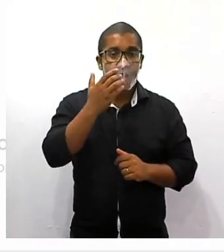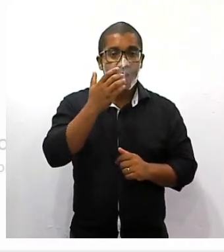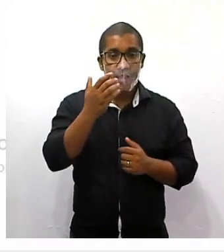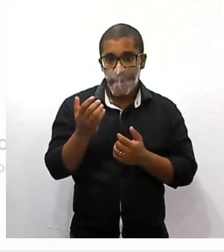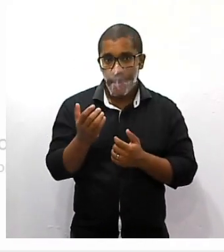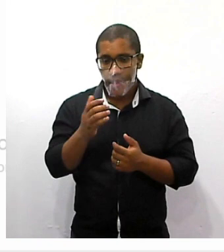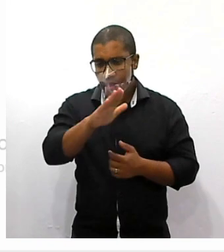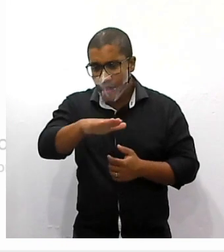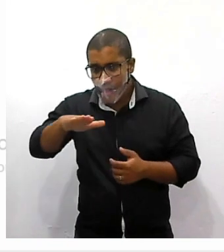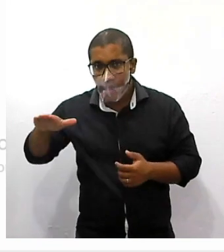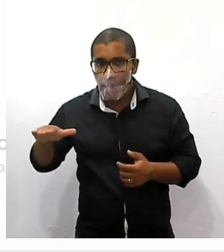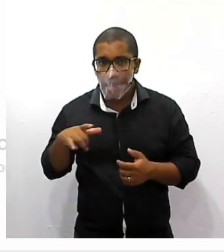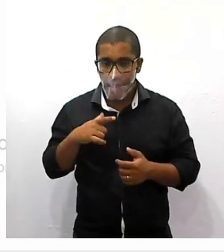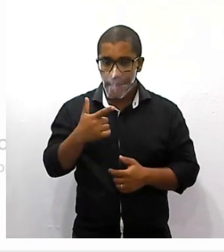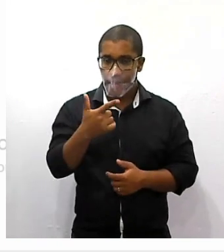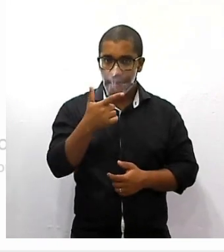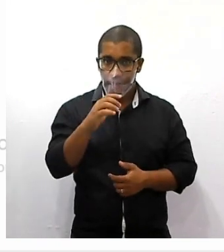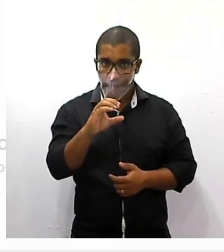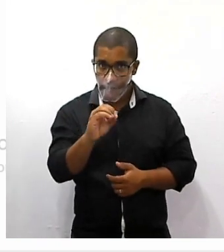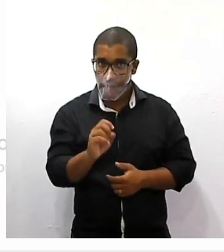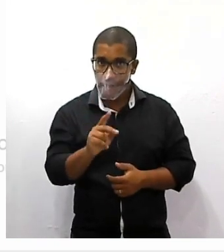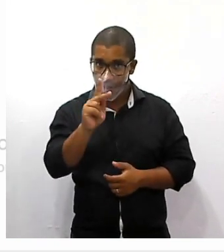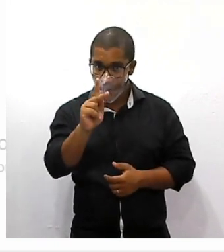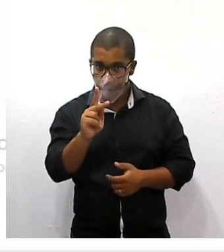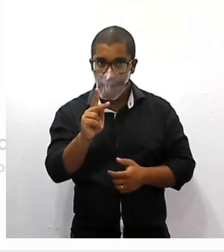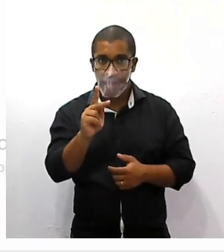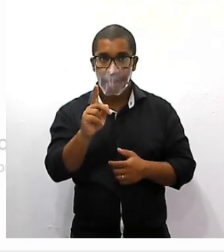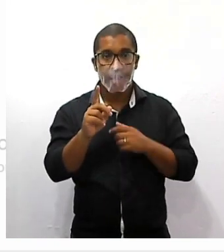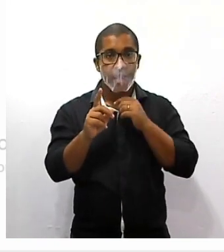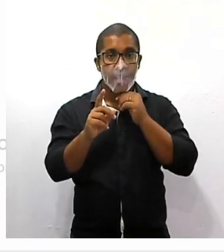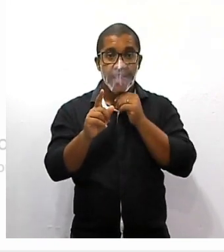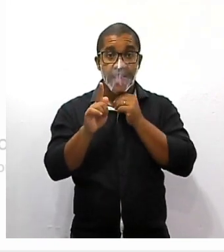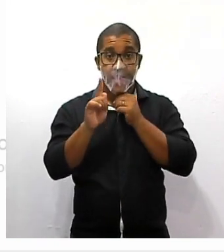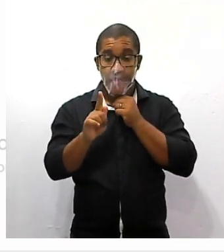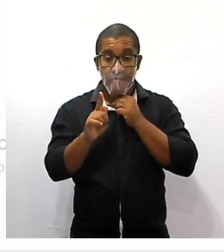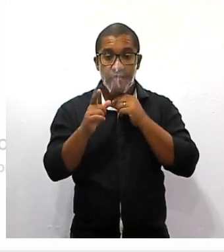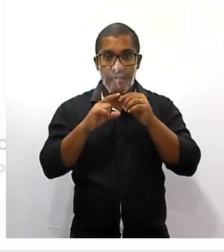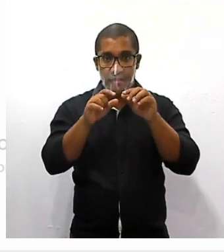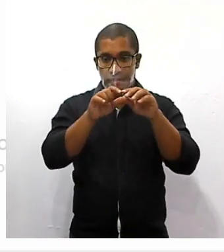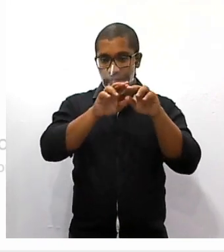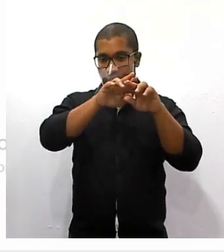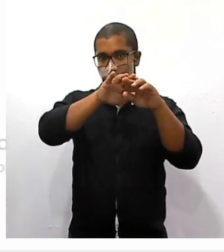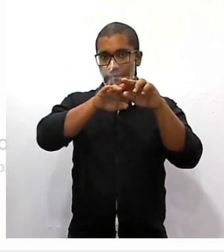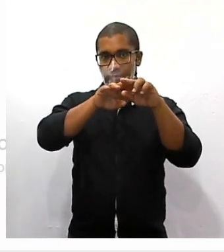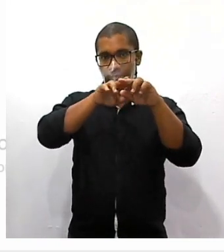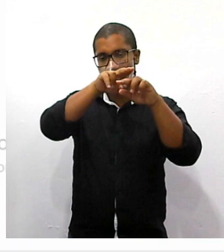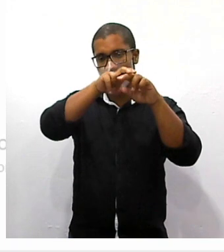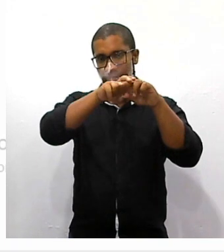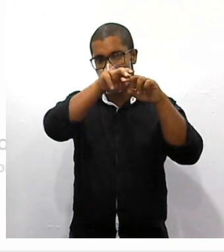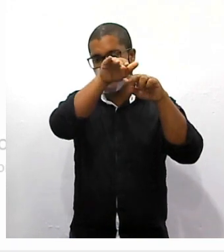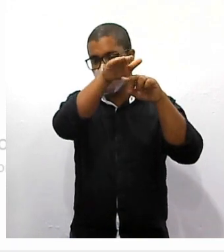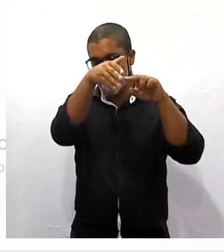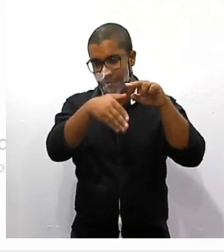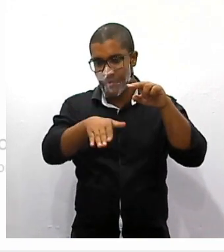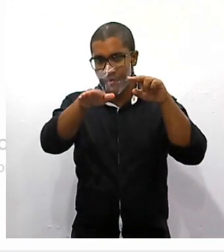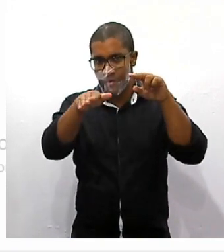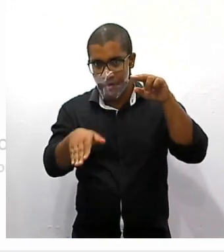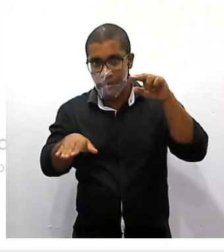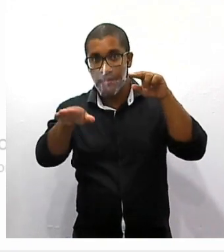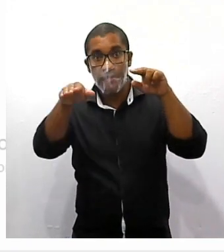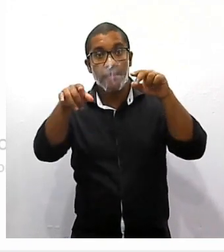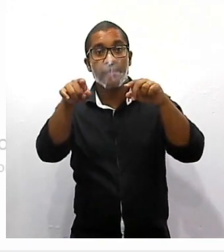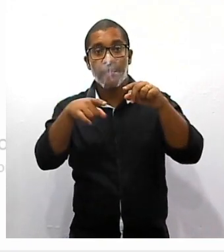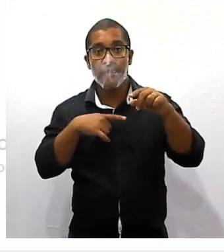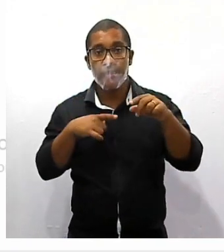parte do repouso do topo de um escorregador de 2 metros de altura. Sua velocidade, quando chega na base, é de 6 metros por segundo. Qual